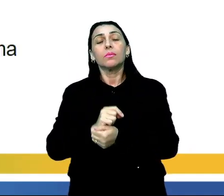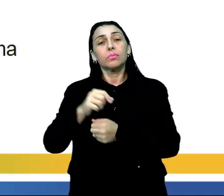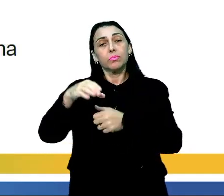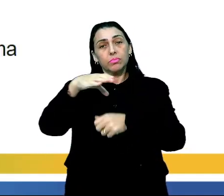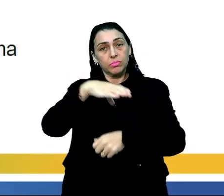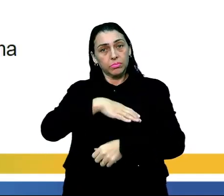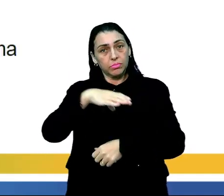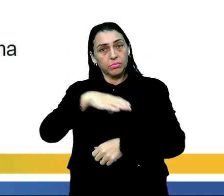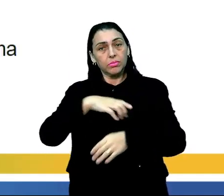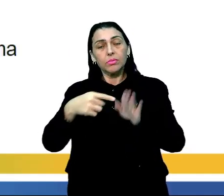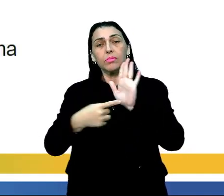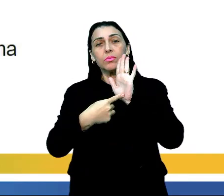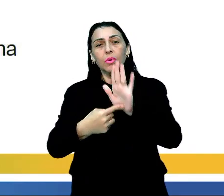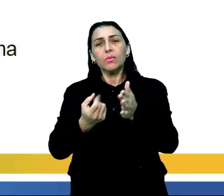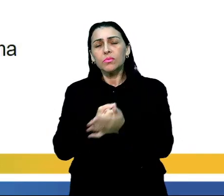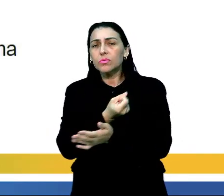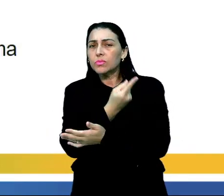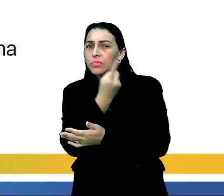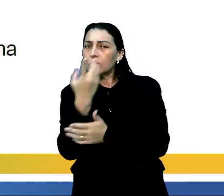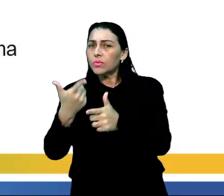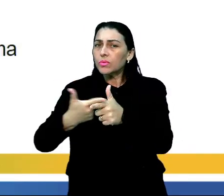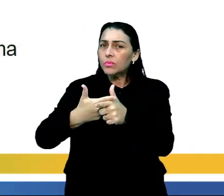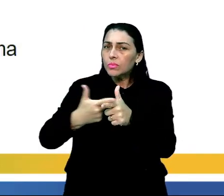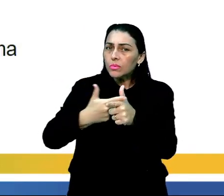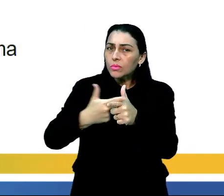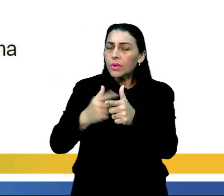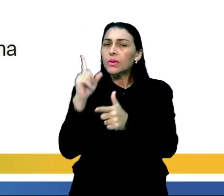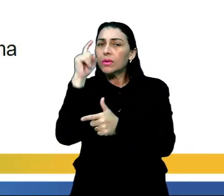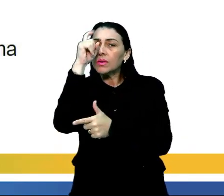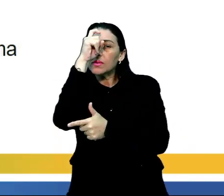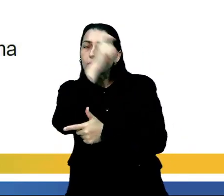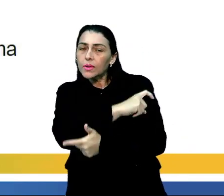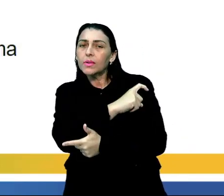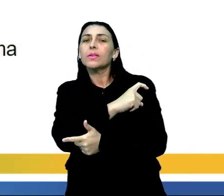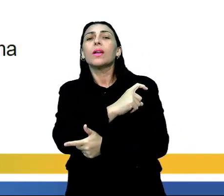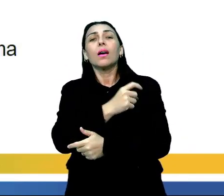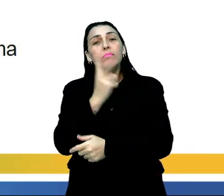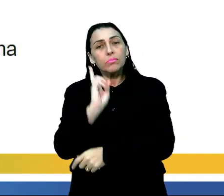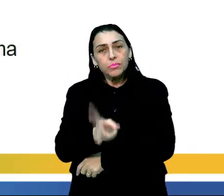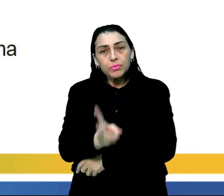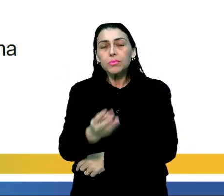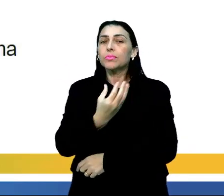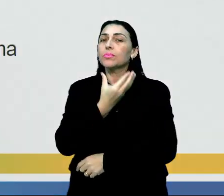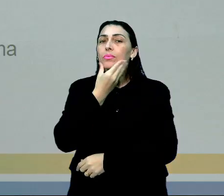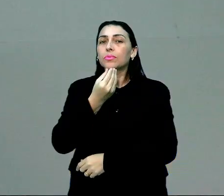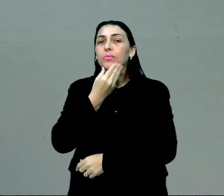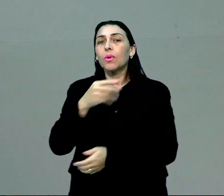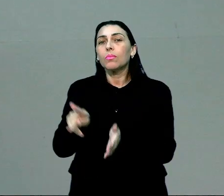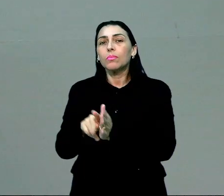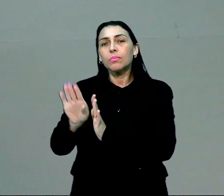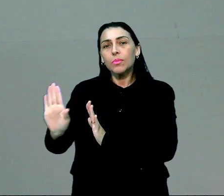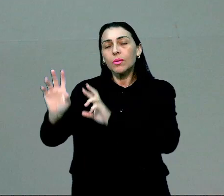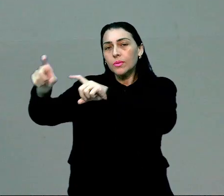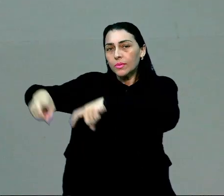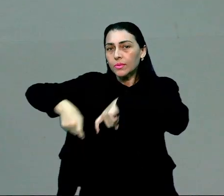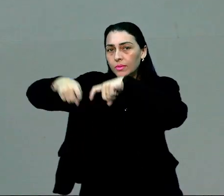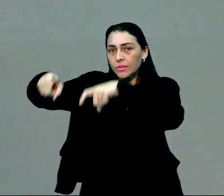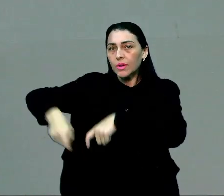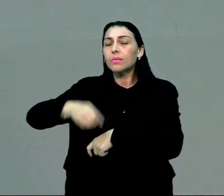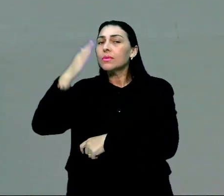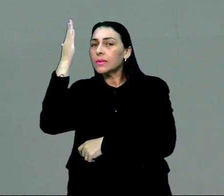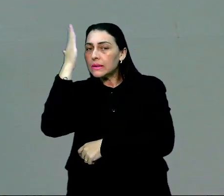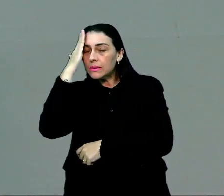rural apresenta inúmeros problemas que dificultam a permanência do homem no campo. Vocês sabem